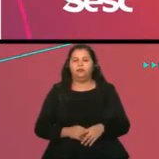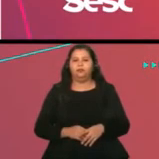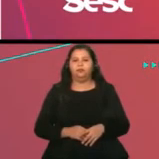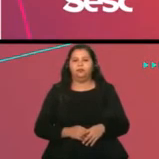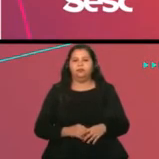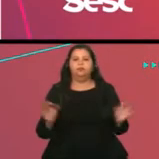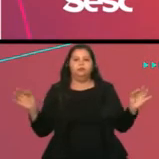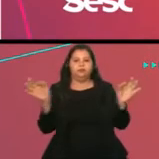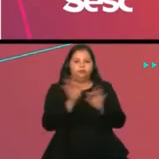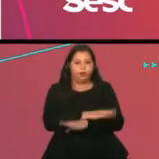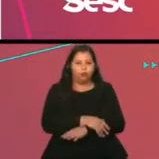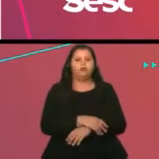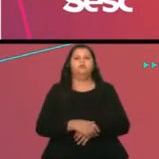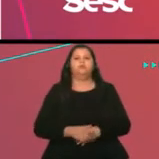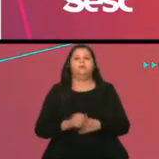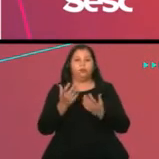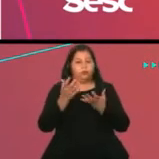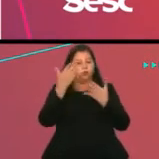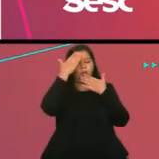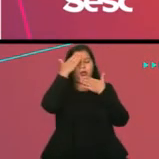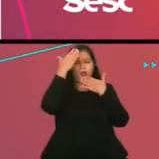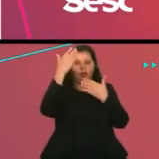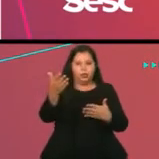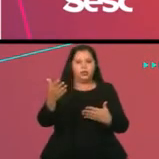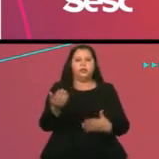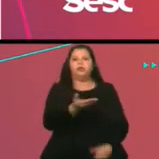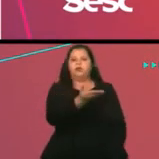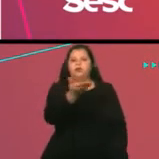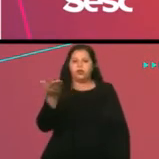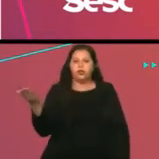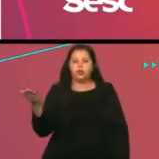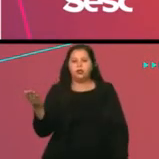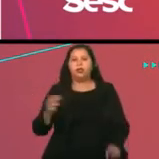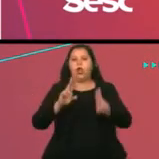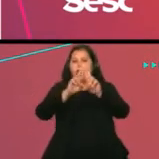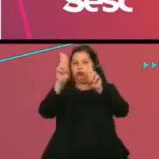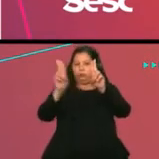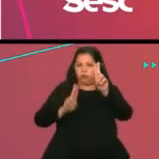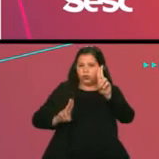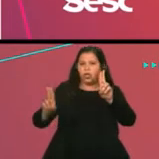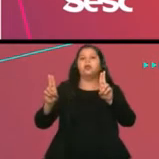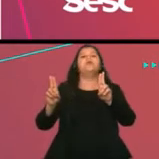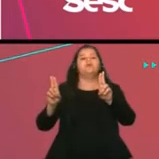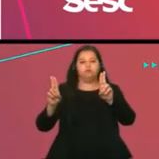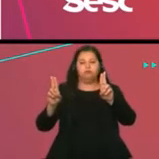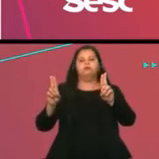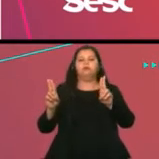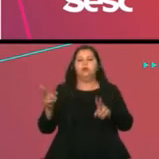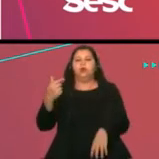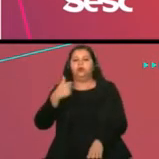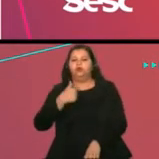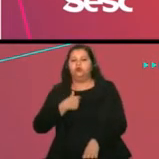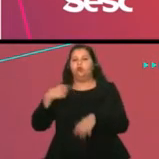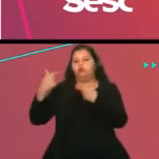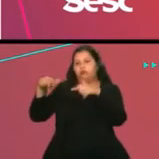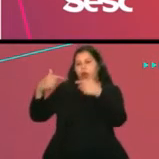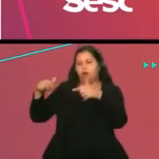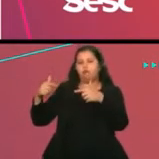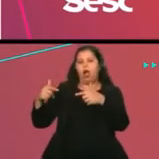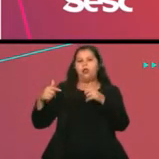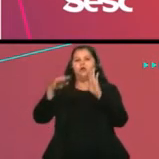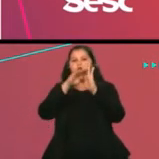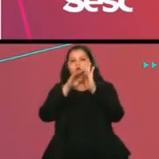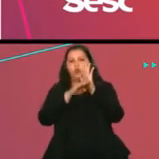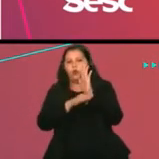pro eu queria agradecer muito a Universidade Federal do Estado do Rio de Janeiro onde eu atua no programa